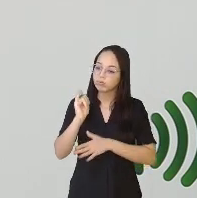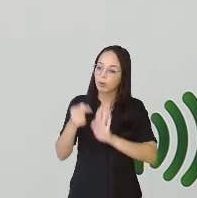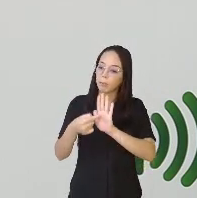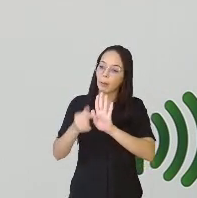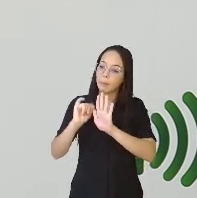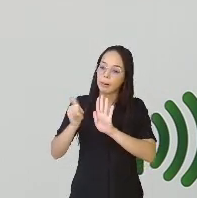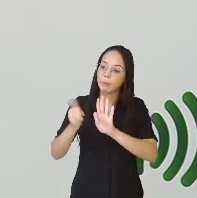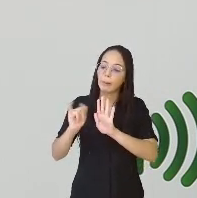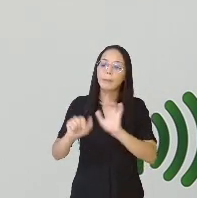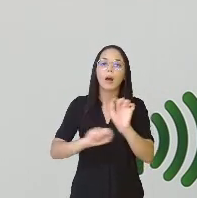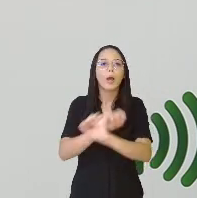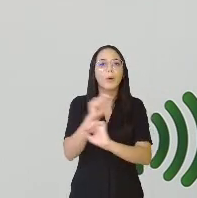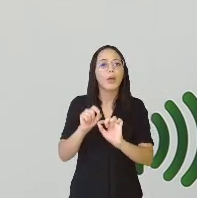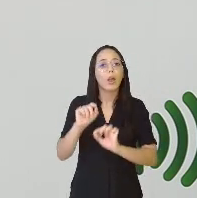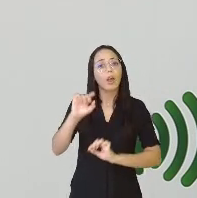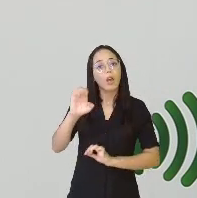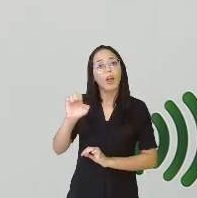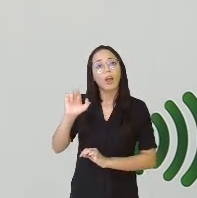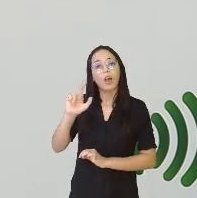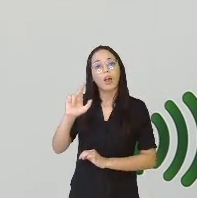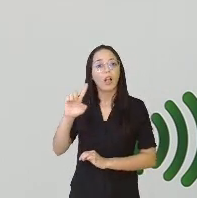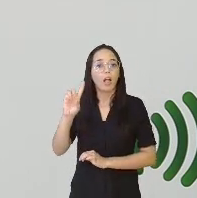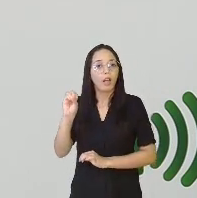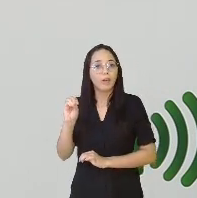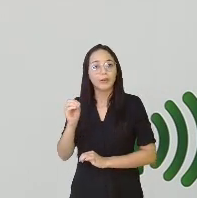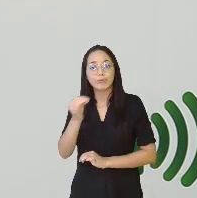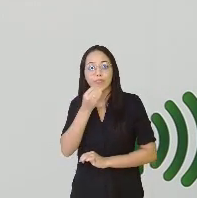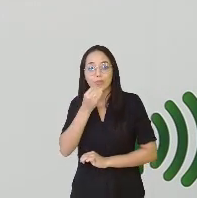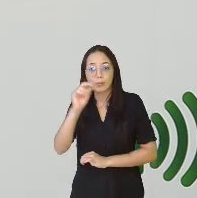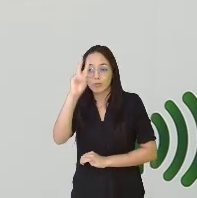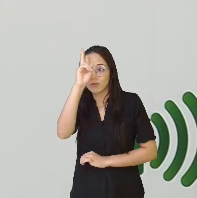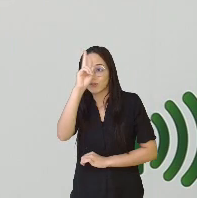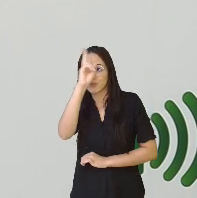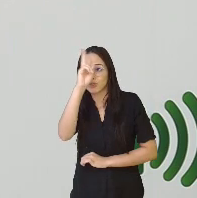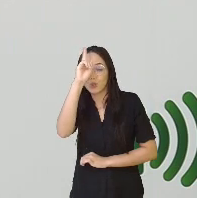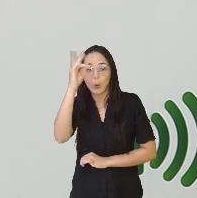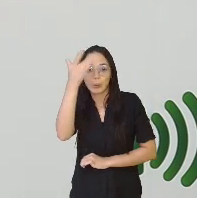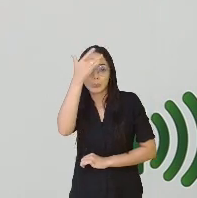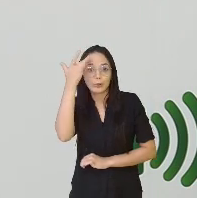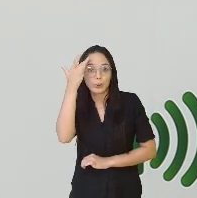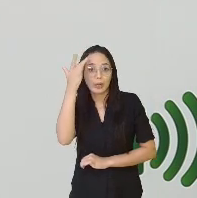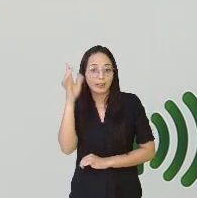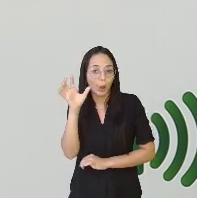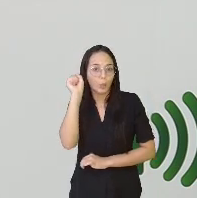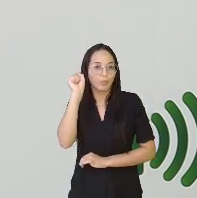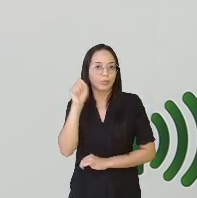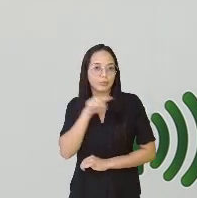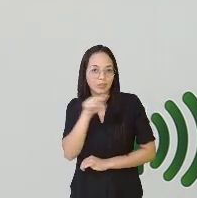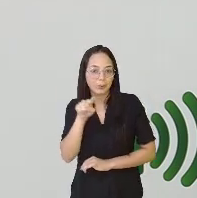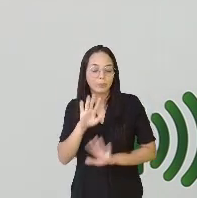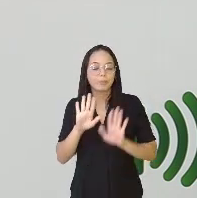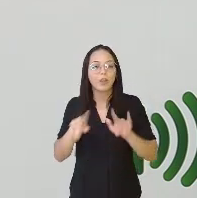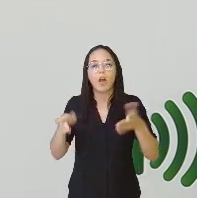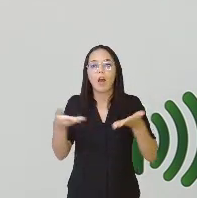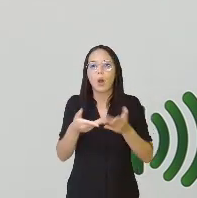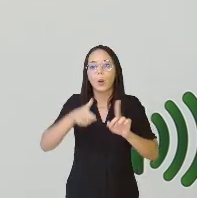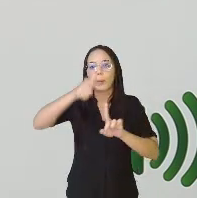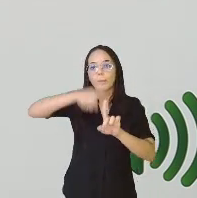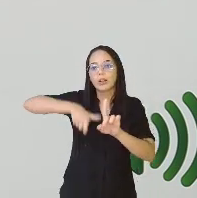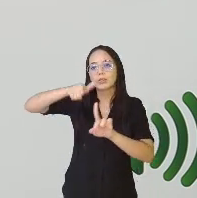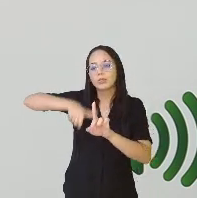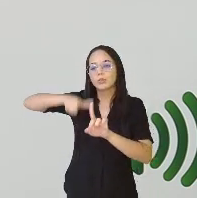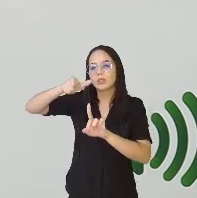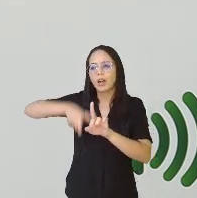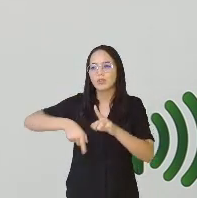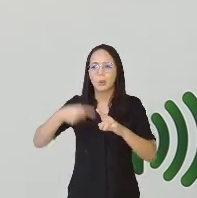relatando, simplesmente é o enredo. Você está contando o enredo para aquela pessoa que está ali te ouvindo. Agora, sobre as personagens. Por que eu